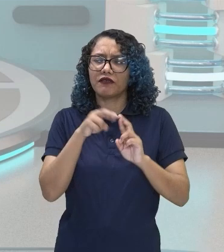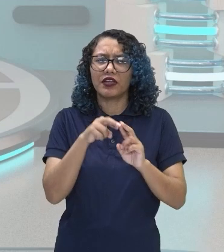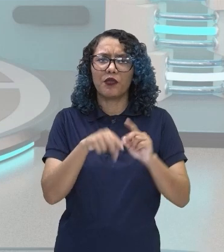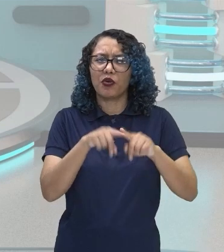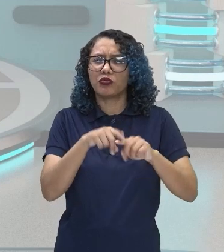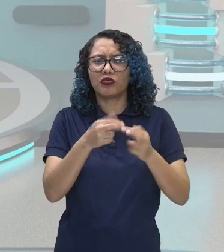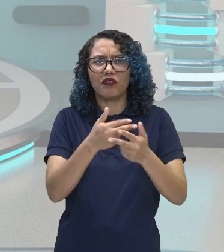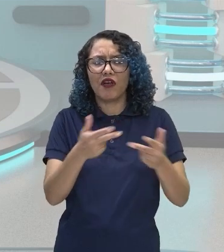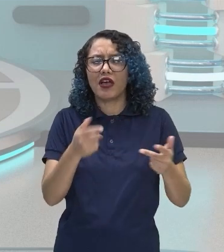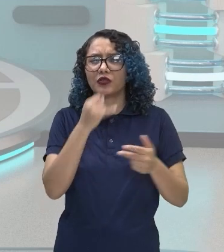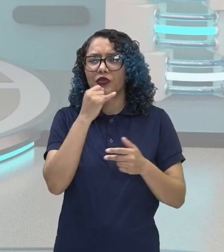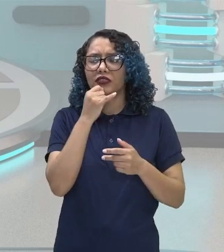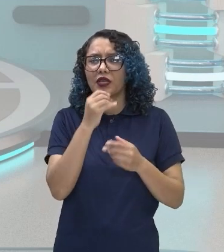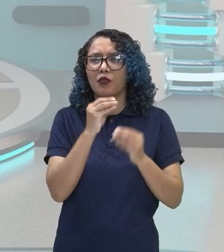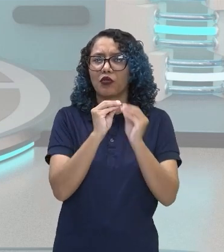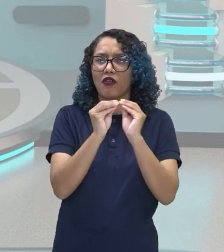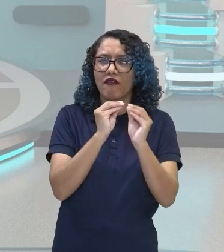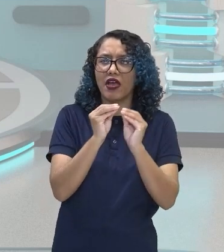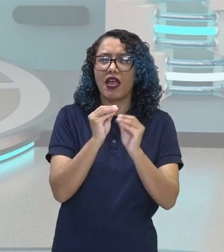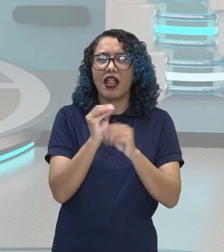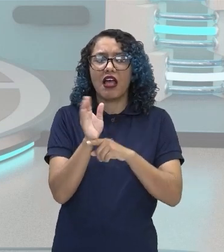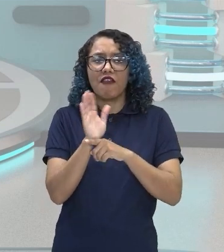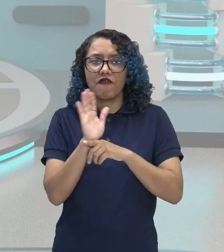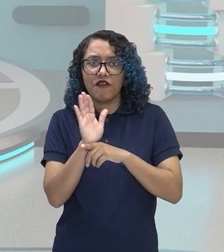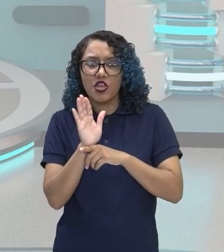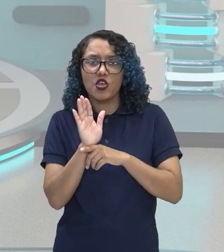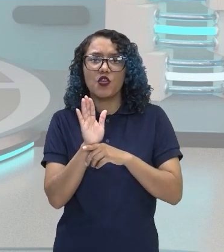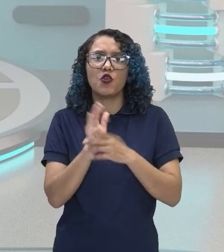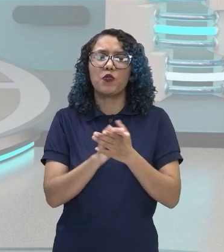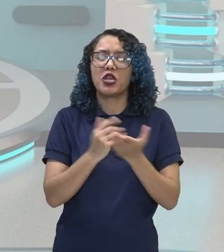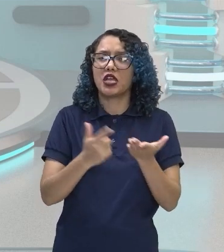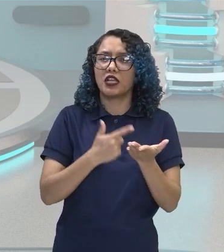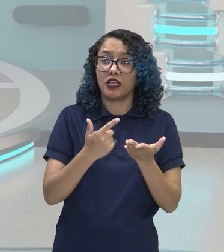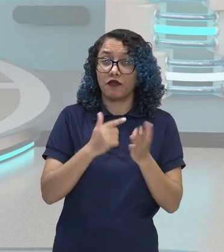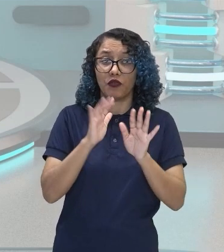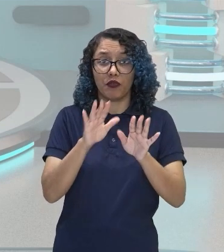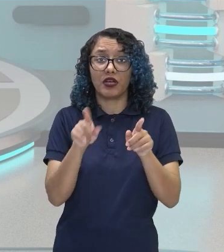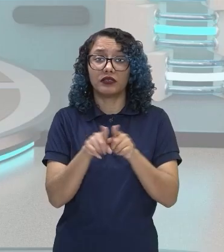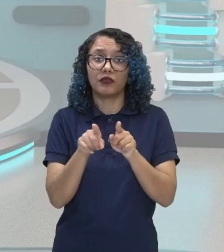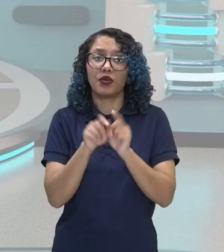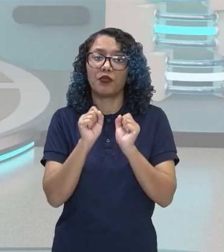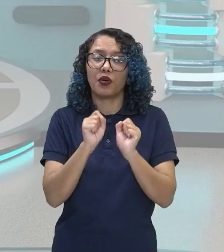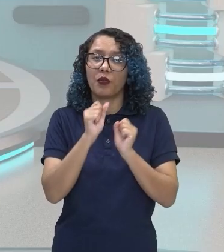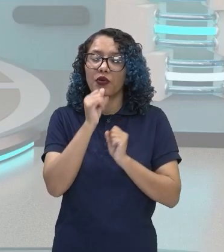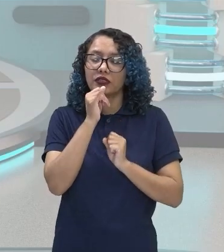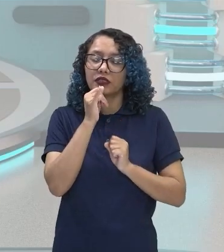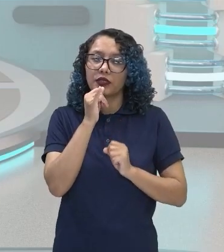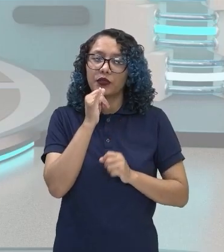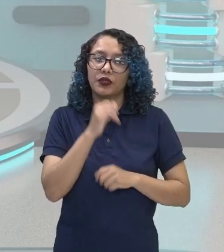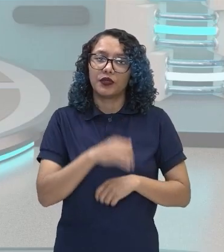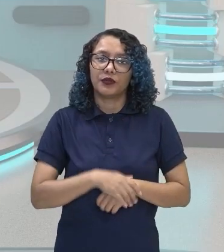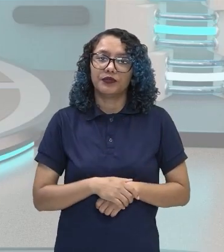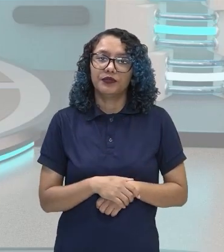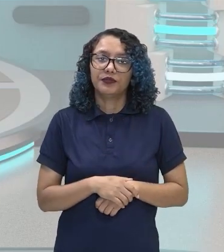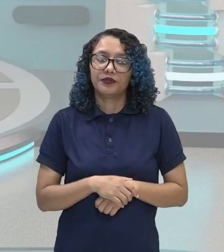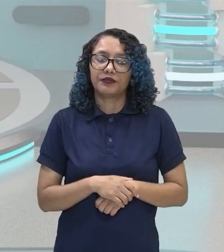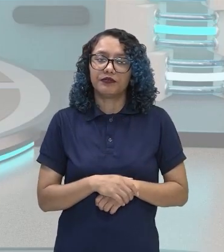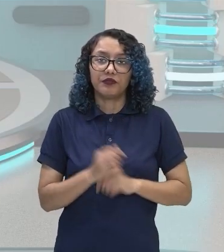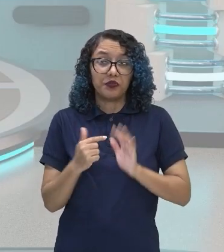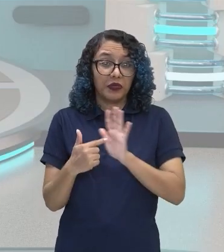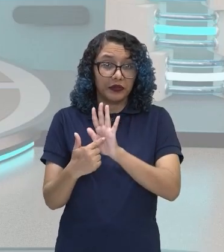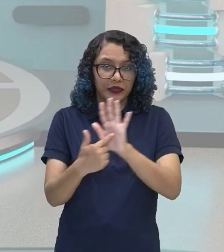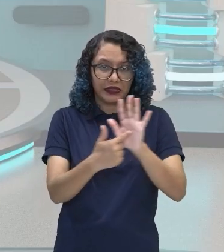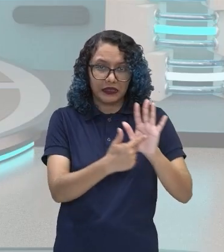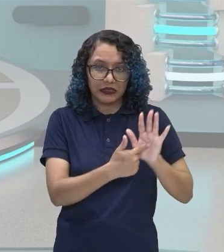a novela, o filme ou o livro, mas pode ser também, por exemplo, um espetáculo musical,